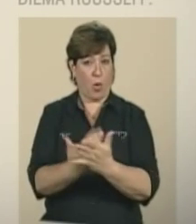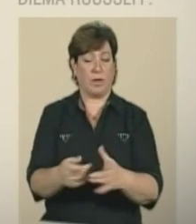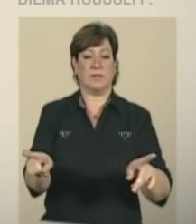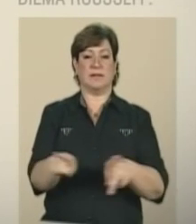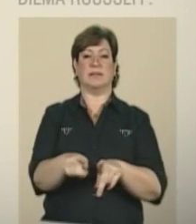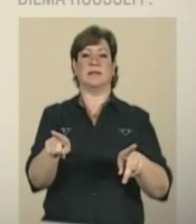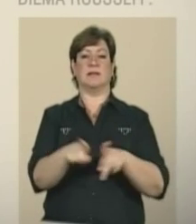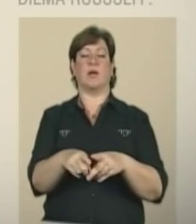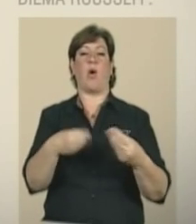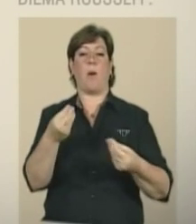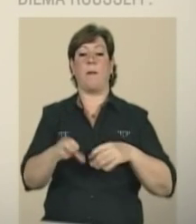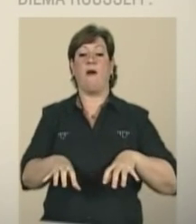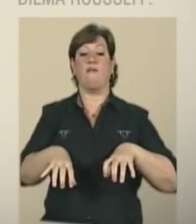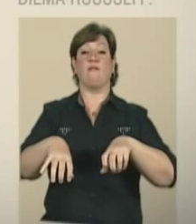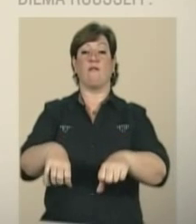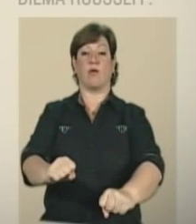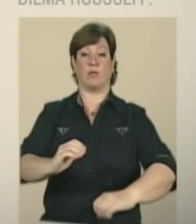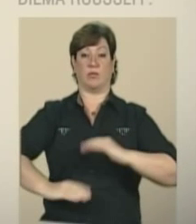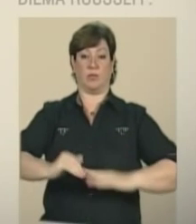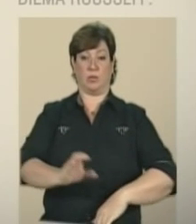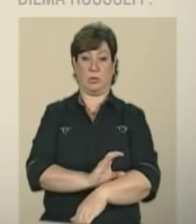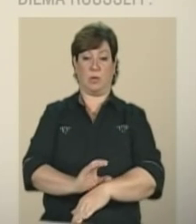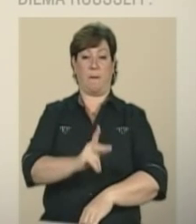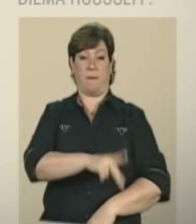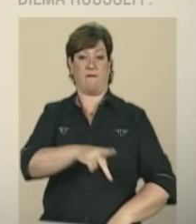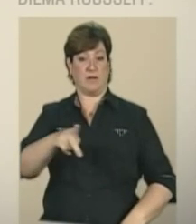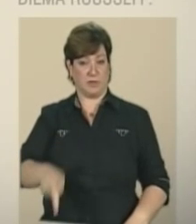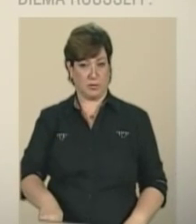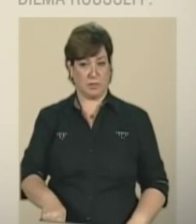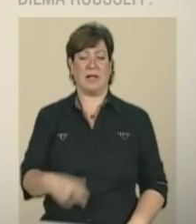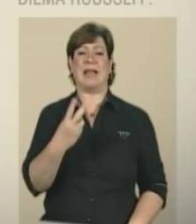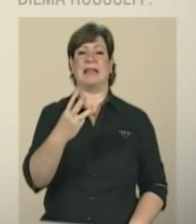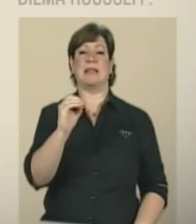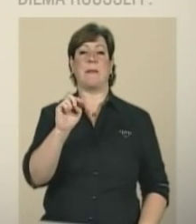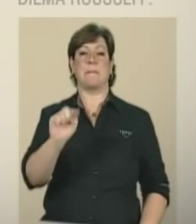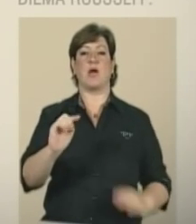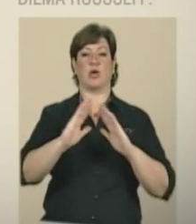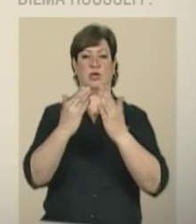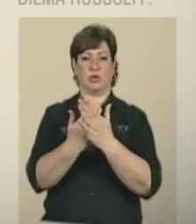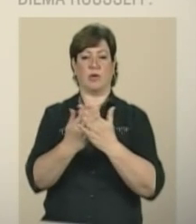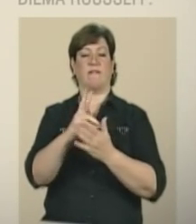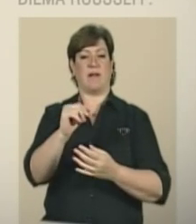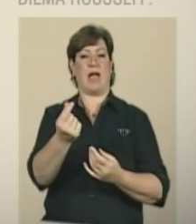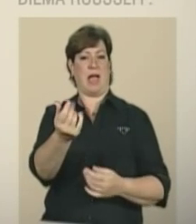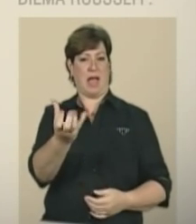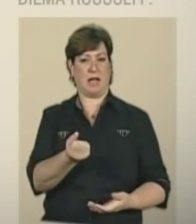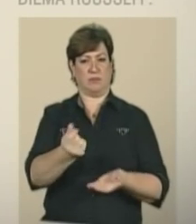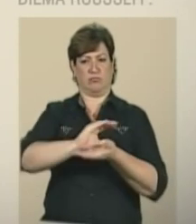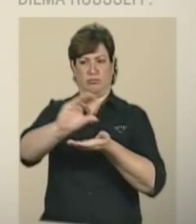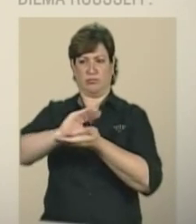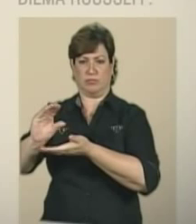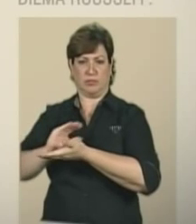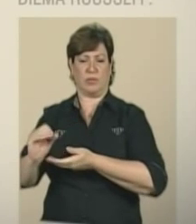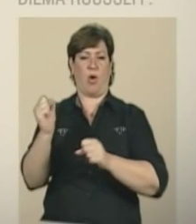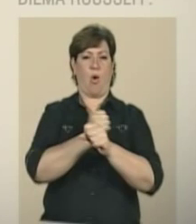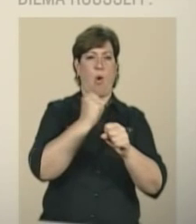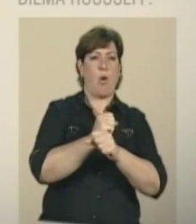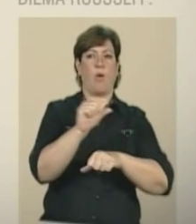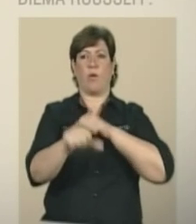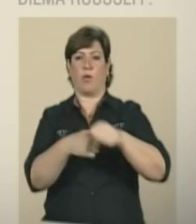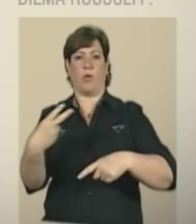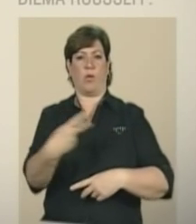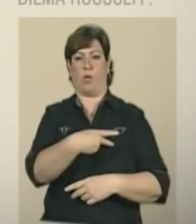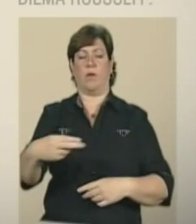formação dos professores 30.000 escolas vão receber recursos para manutenção e reformas e outras